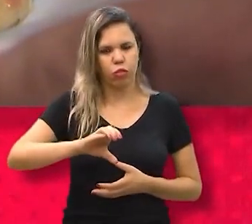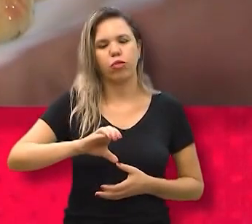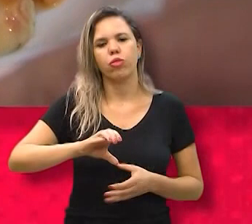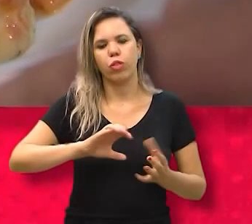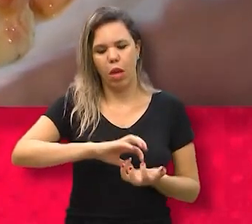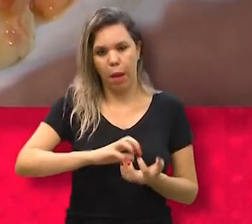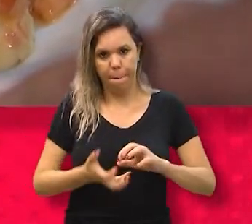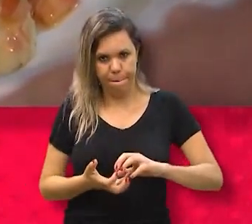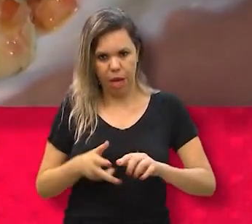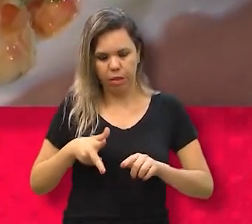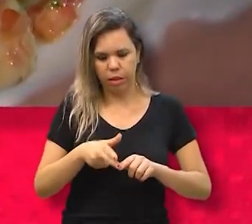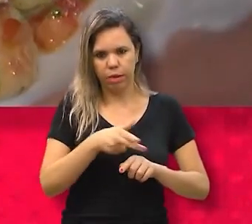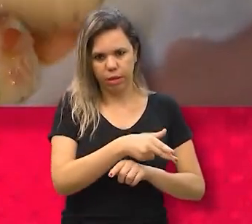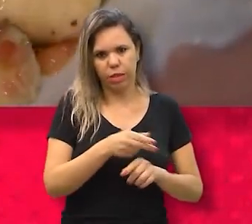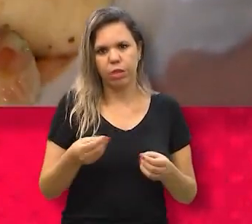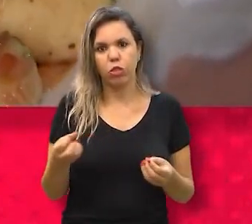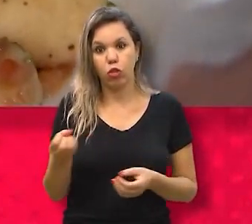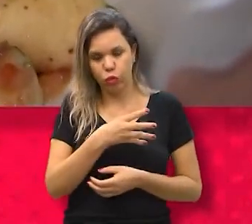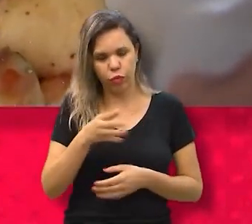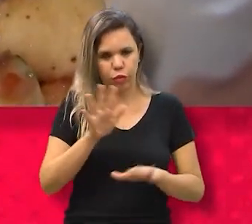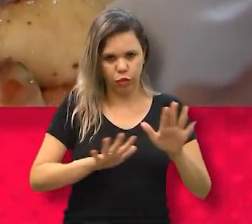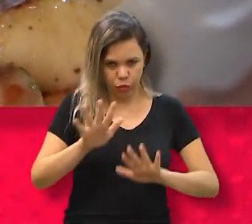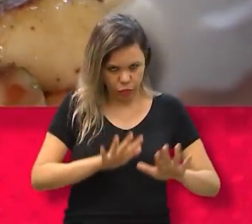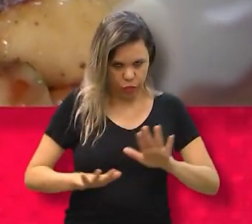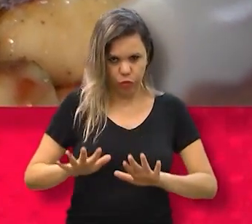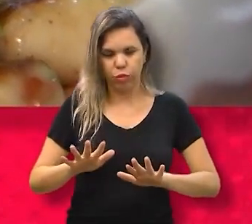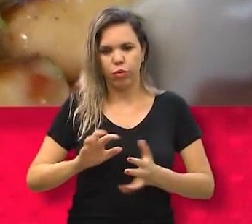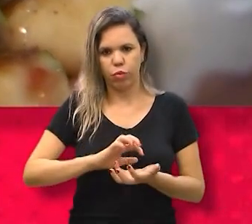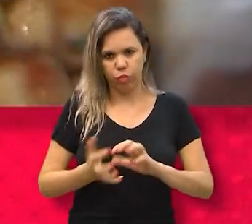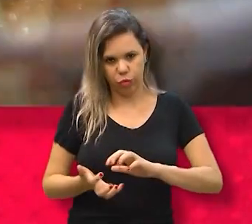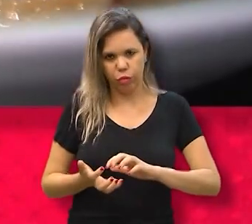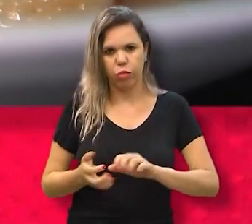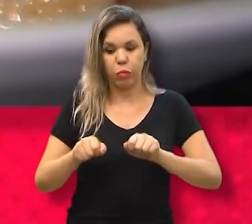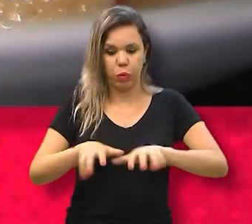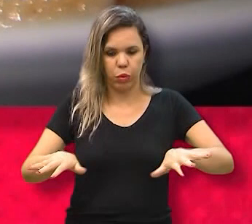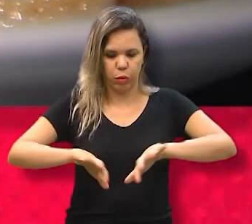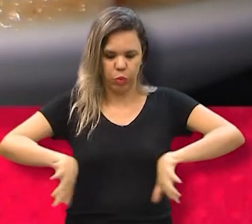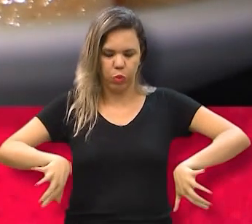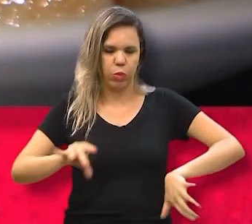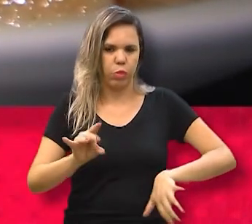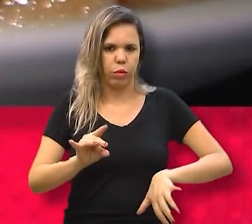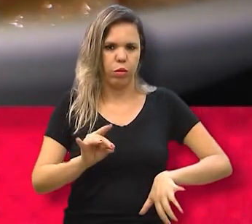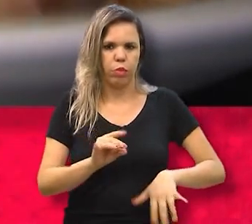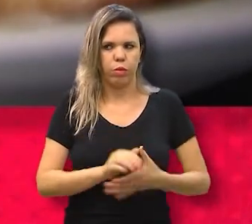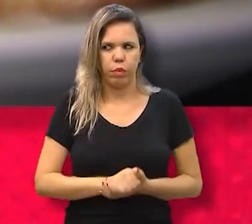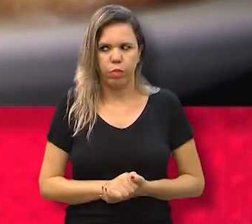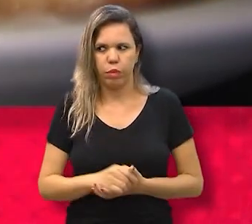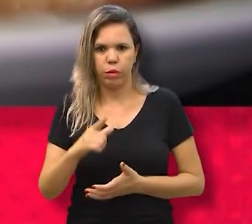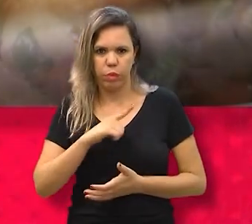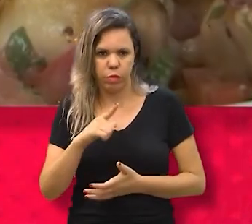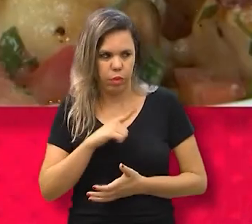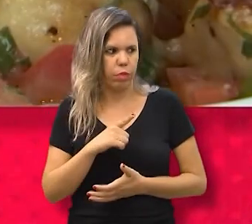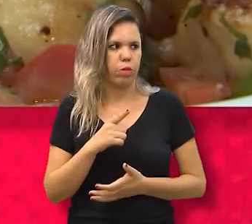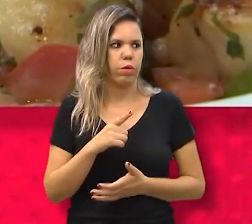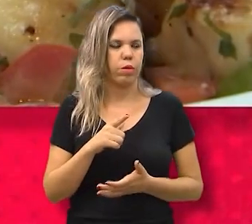Coloca o nhoque. Então o nhoque, quando o nhoque é fresco, tem que tomar cuidado, né? Uma assadeira, colocar ele bem espaçado, porque ele pode grudar um no outro. Tem